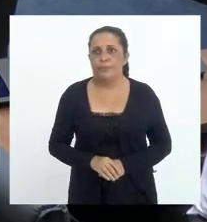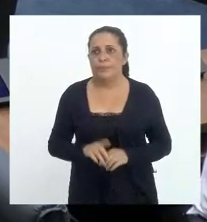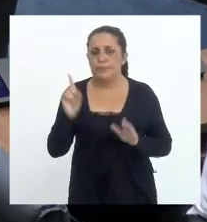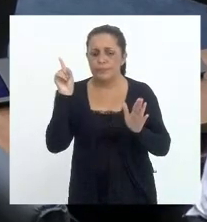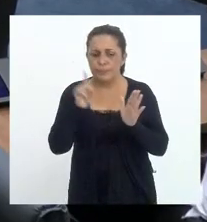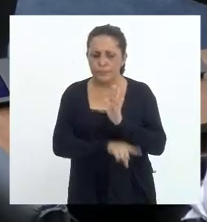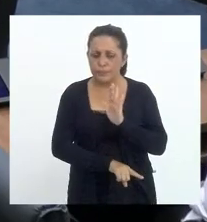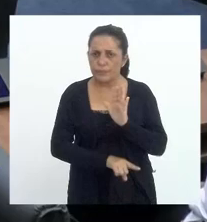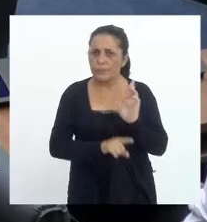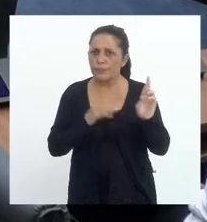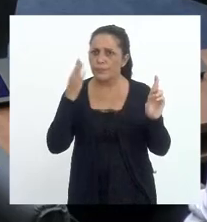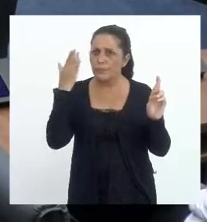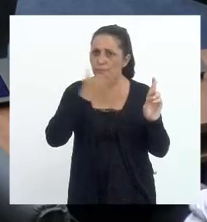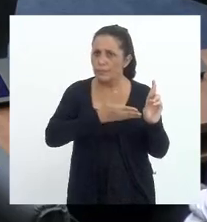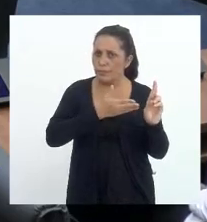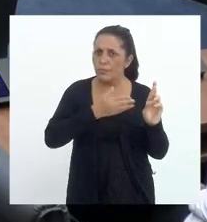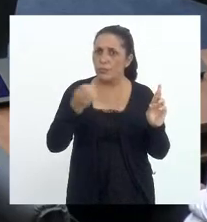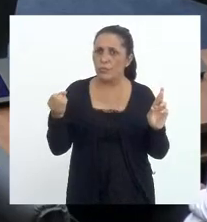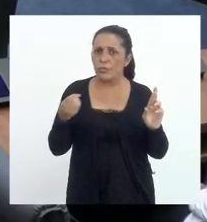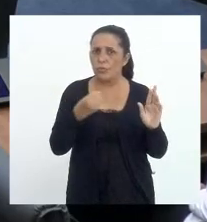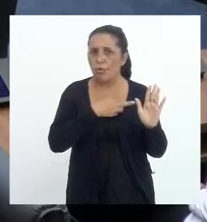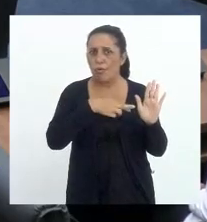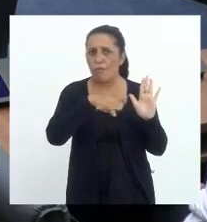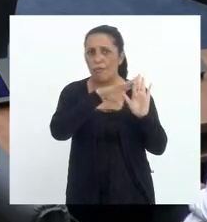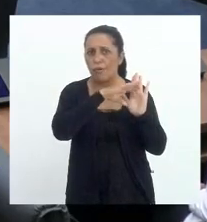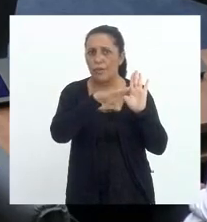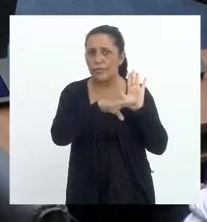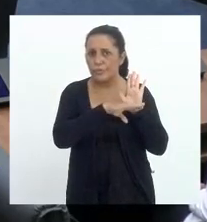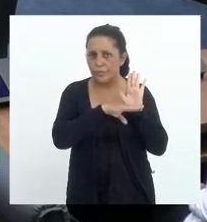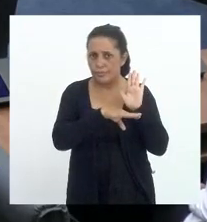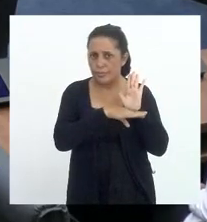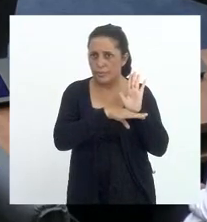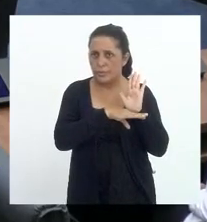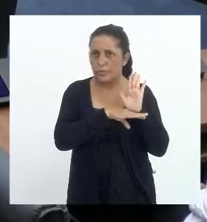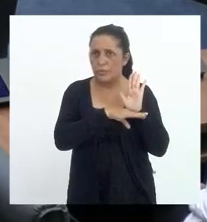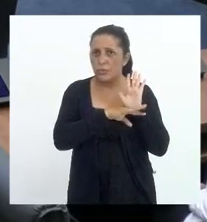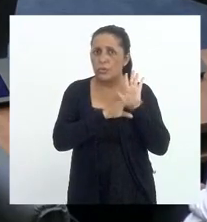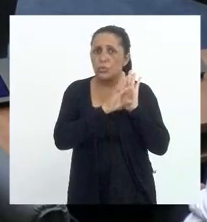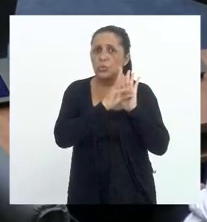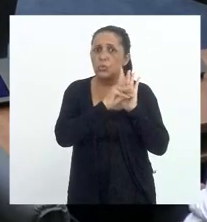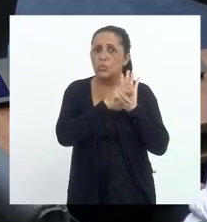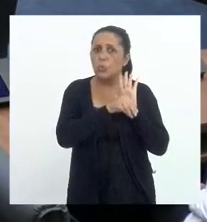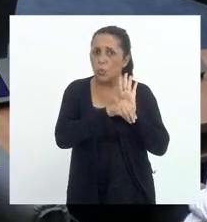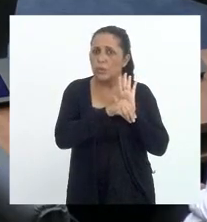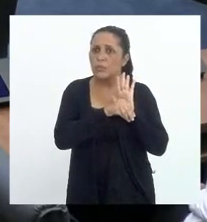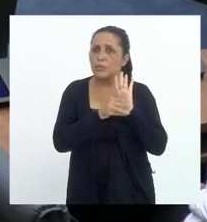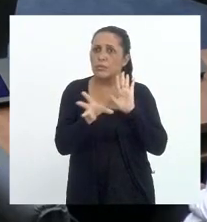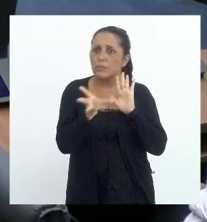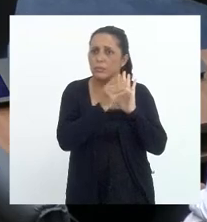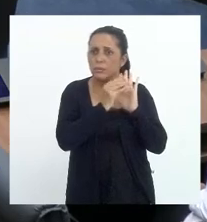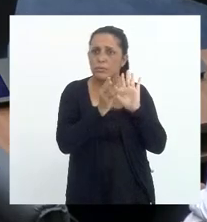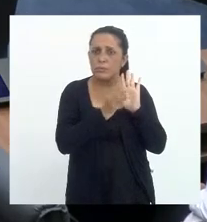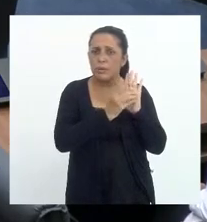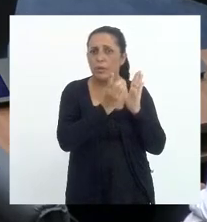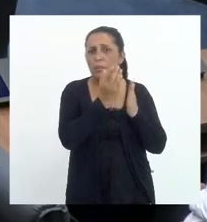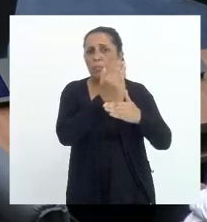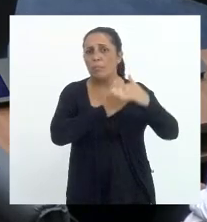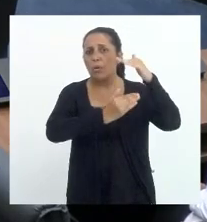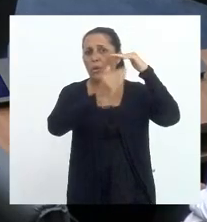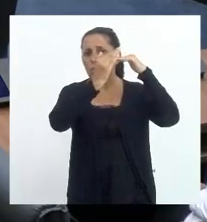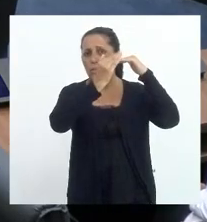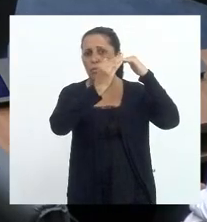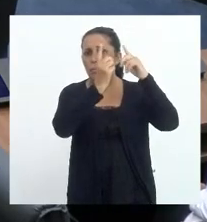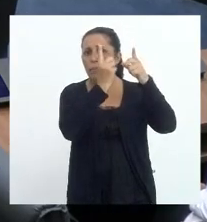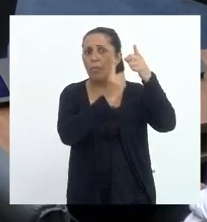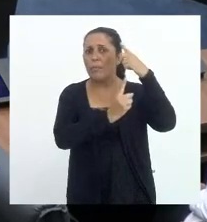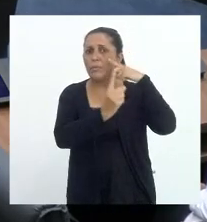em relação ao novo regime, digamos assim, todas as recomposições, progressões e promoções,